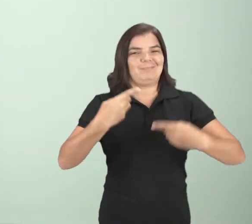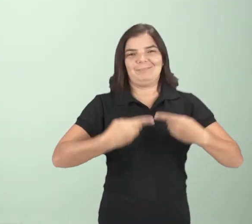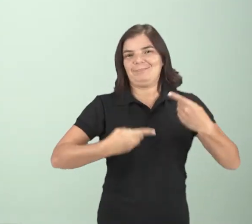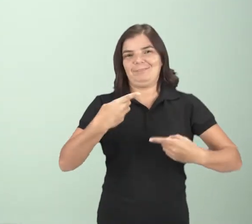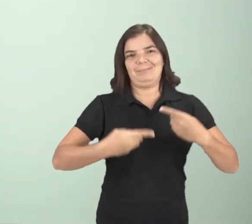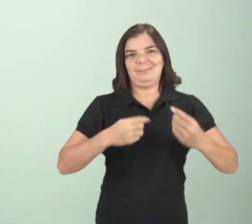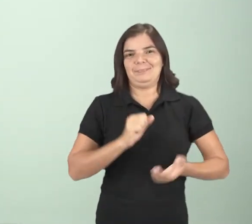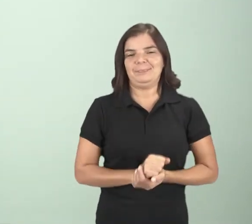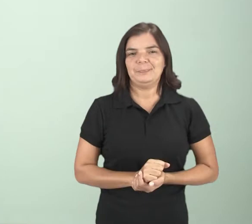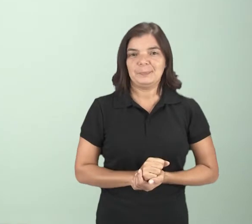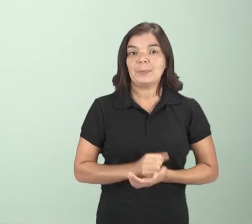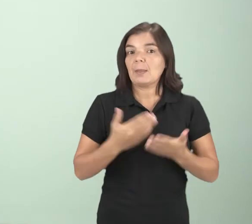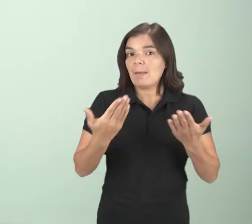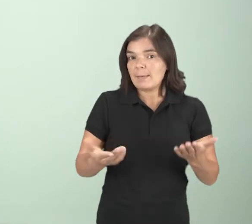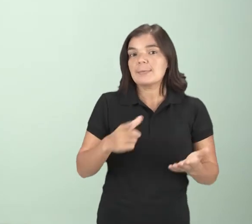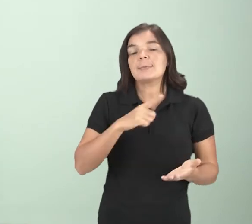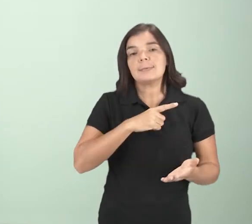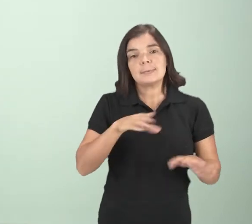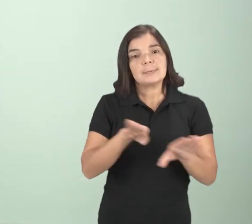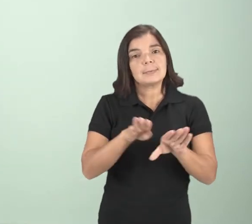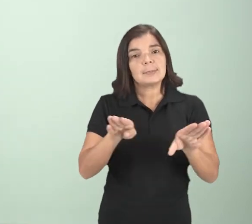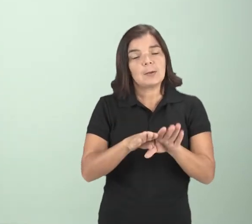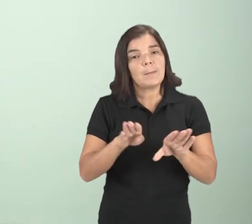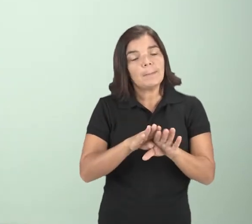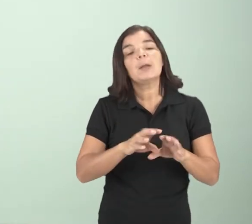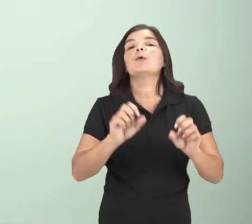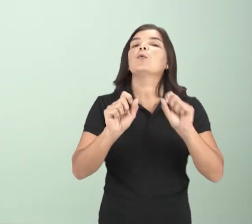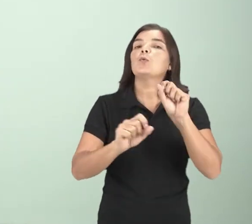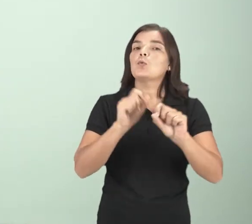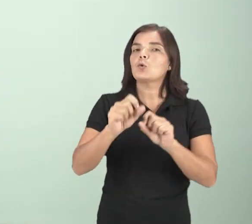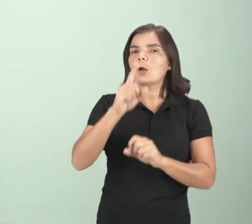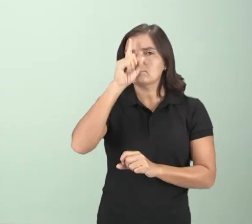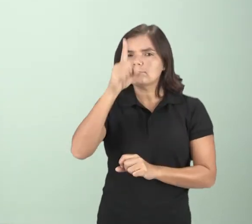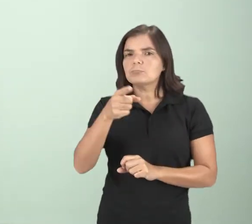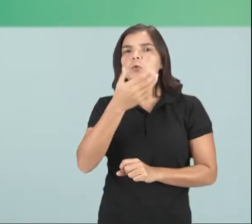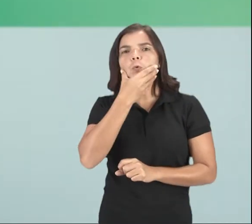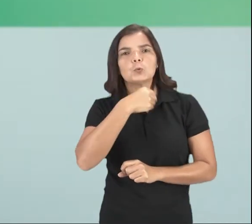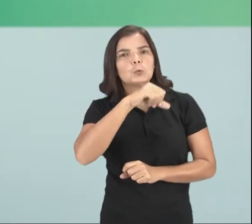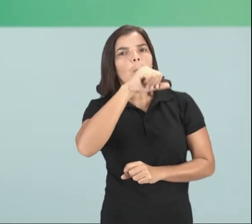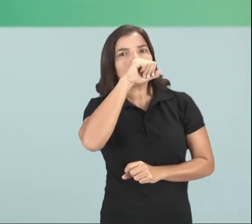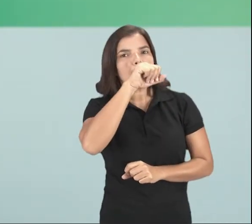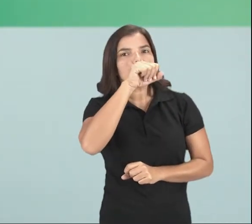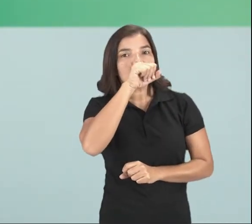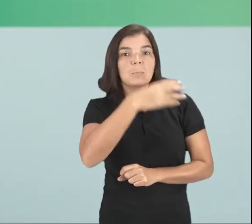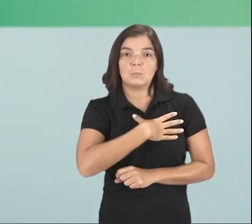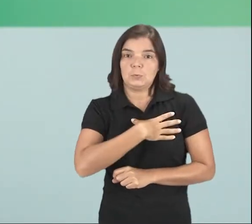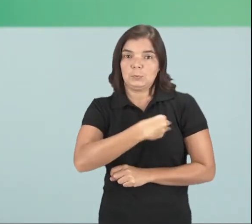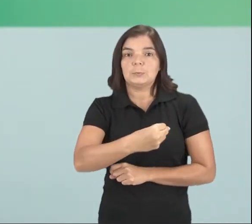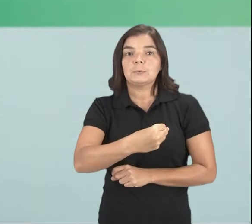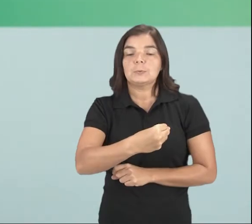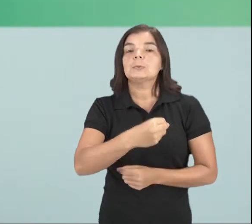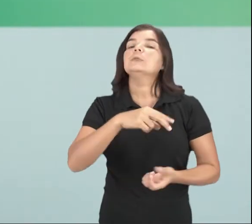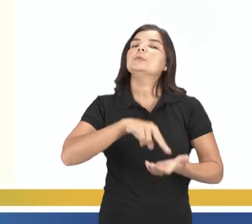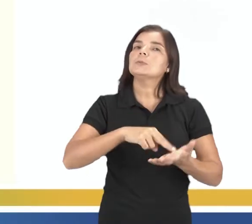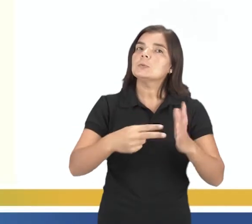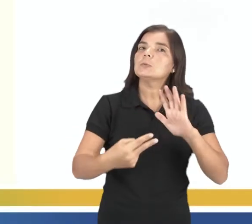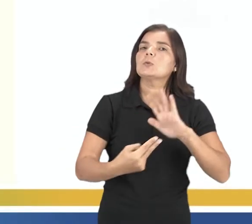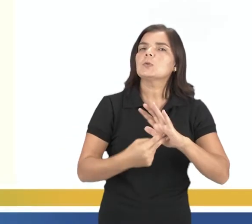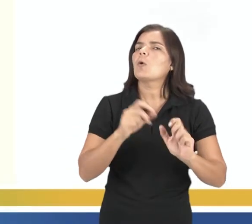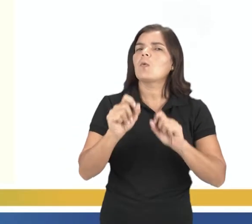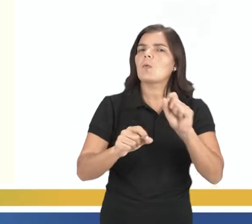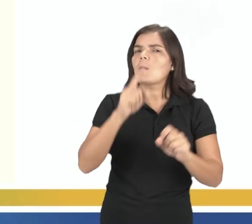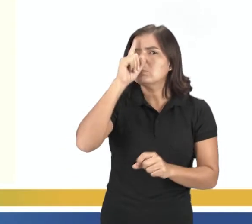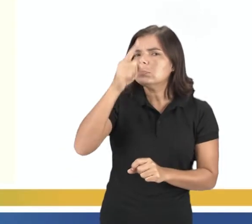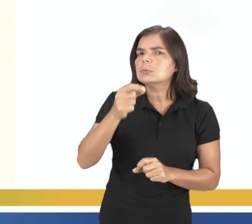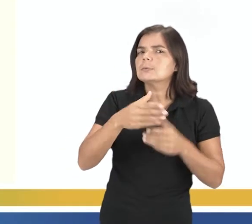políticos. Ainda tinha também, segundo ele, o domínio dos pais sobre os filhos. E aqui esse domínio ele